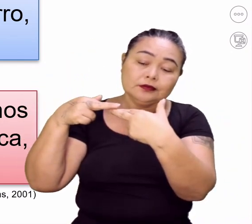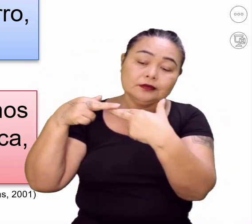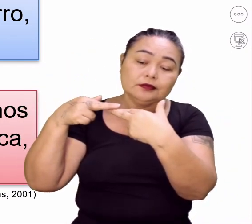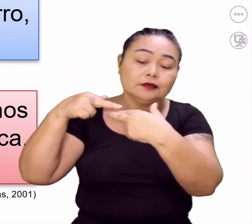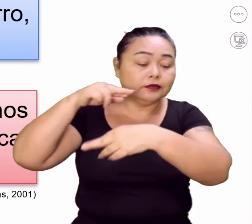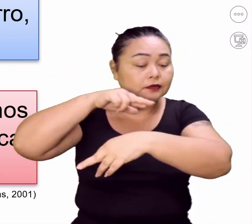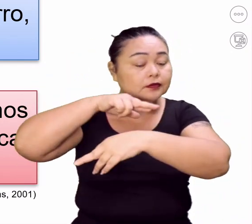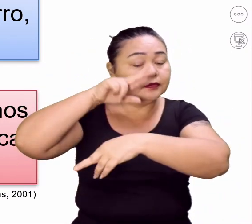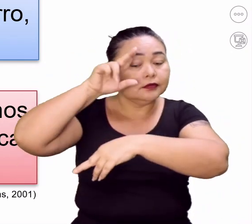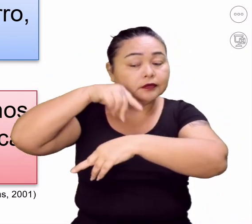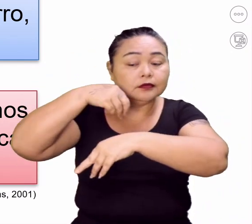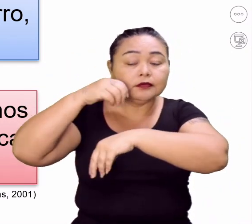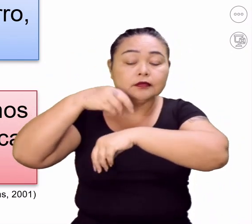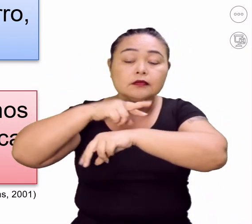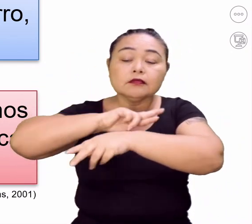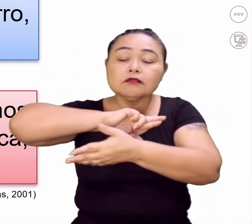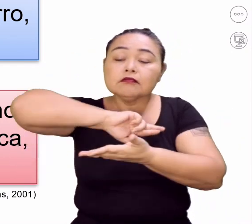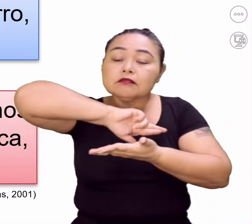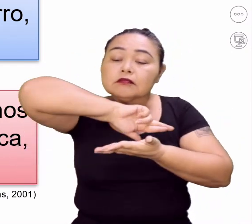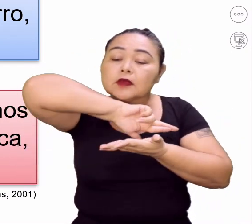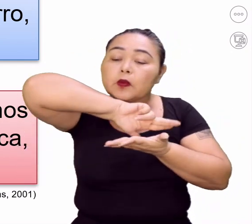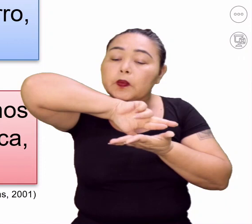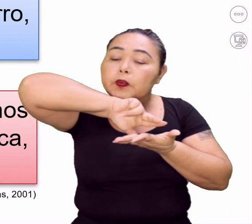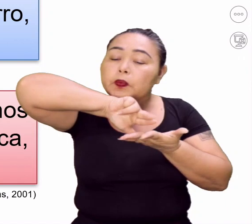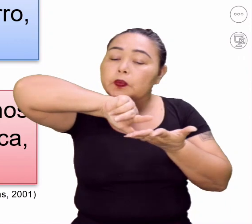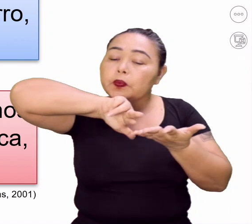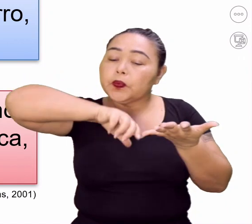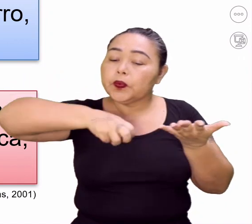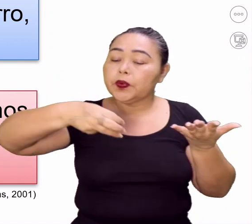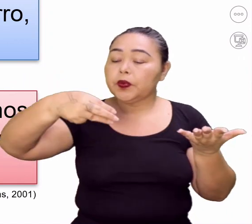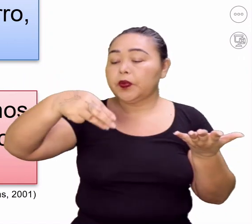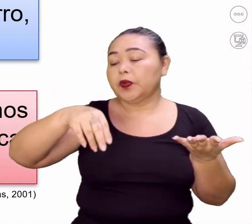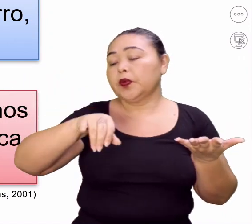a muitos recursos minerais.